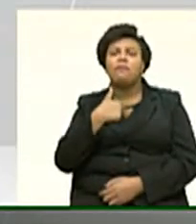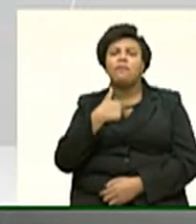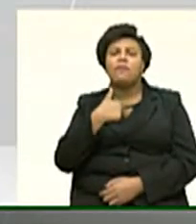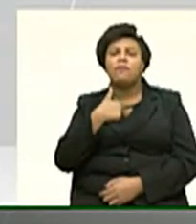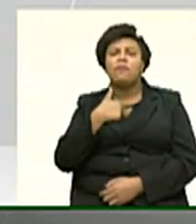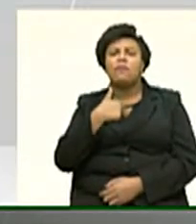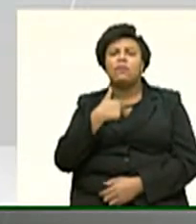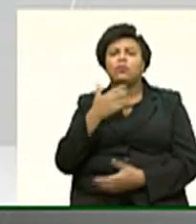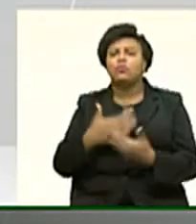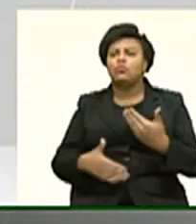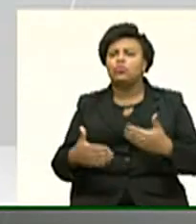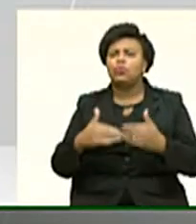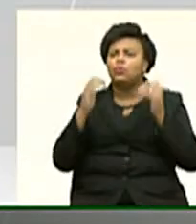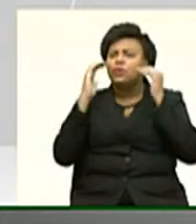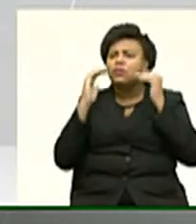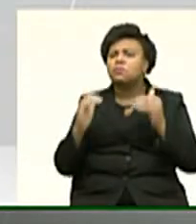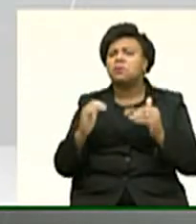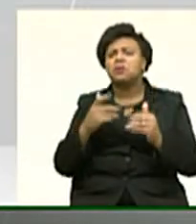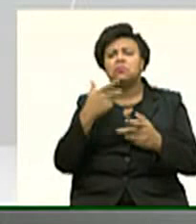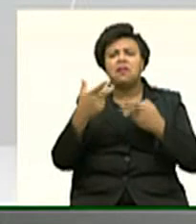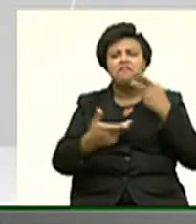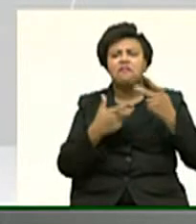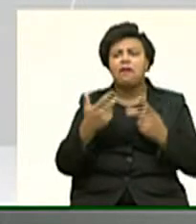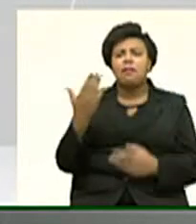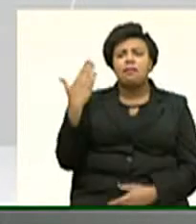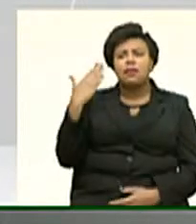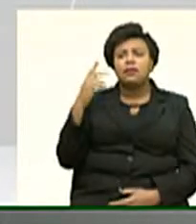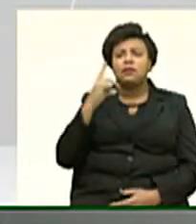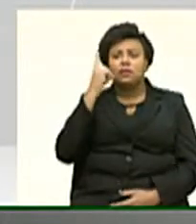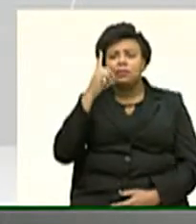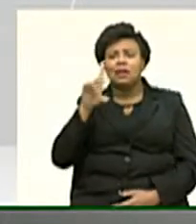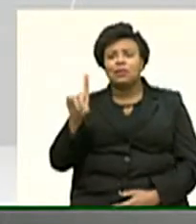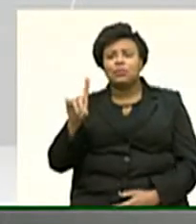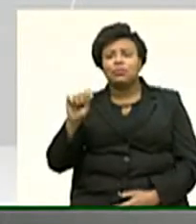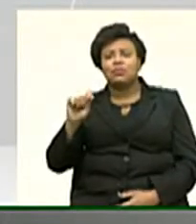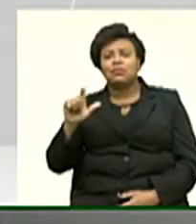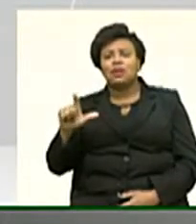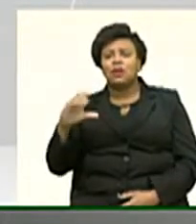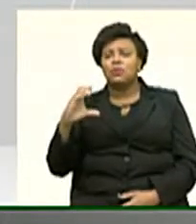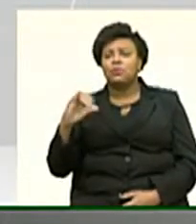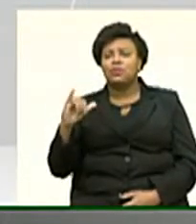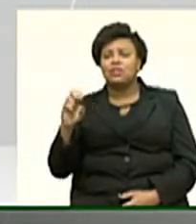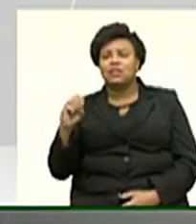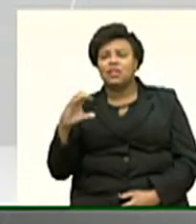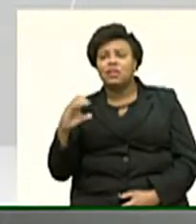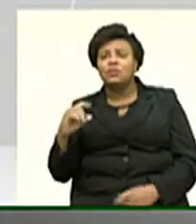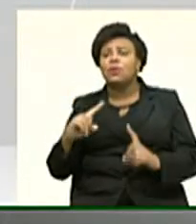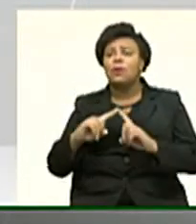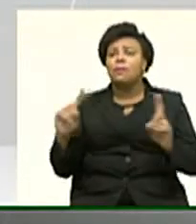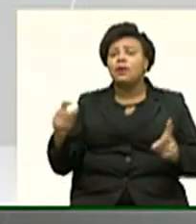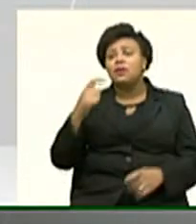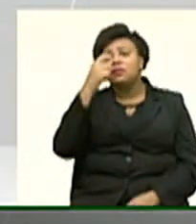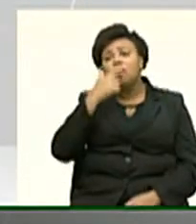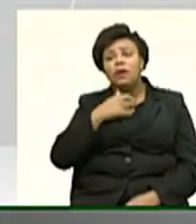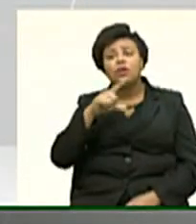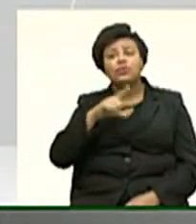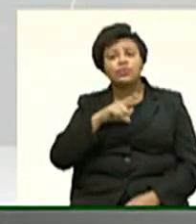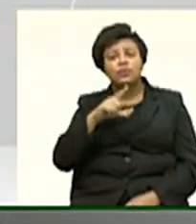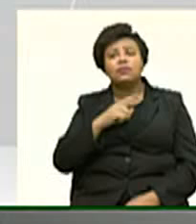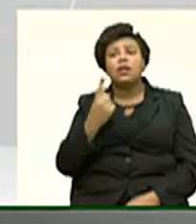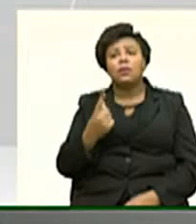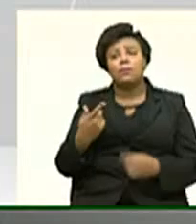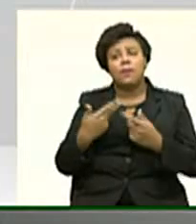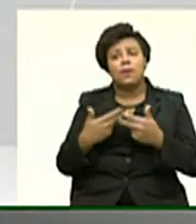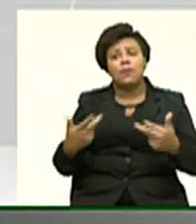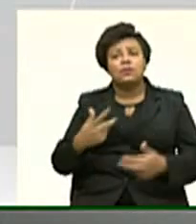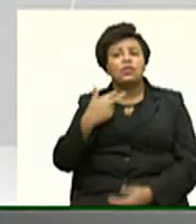com todo respeito às falas anteriores, deputado Dalciso, mas eu acho que há uma situação